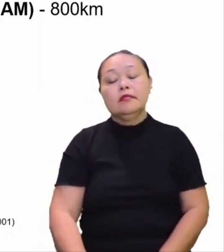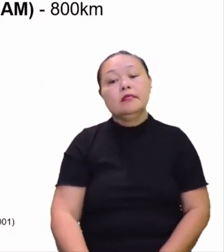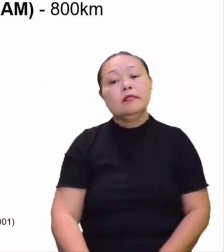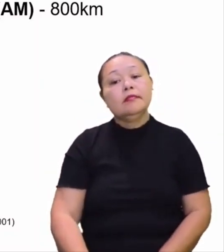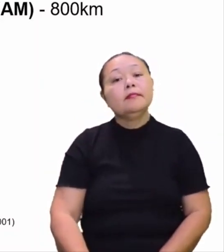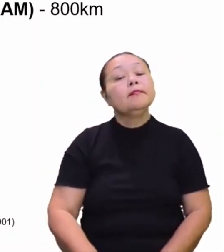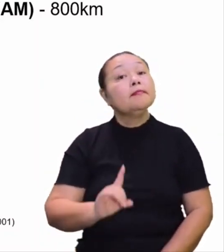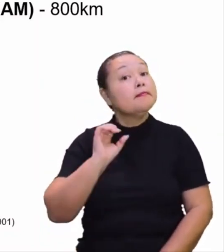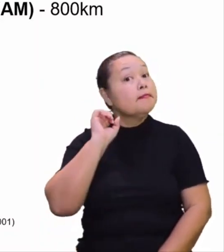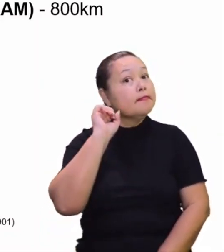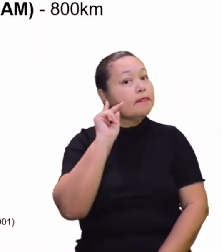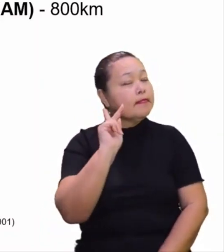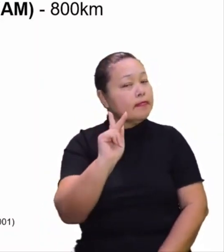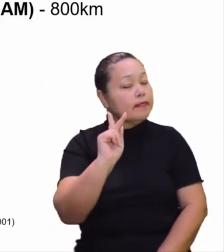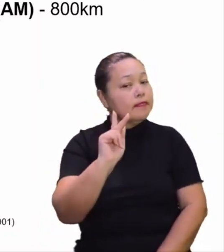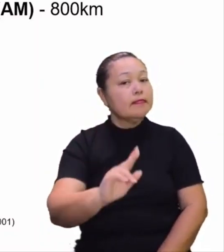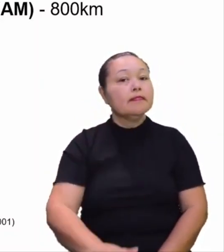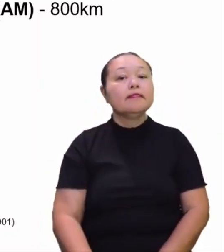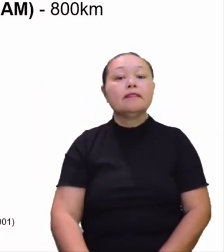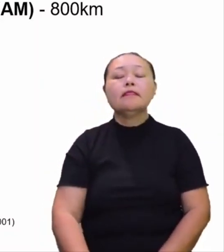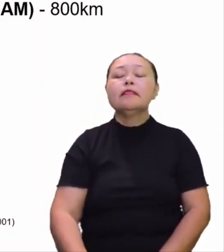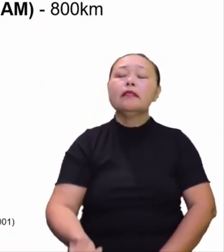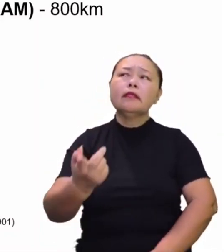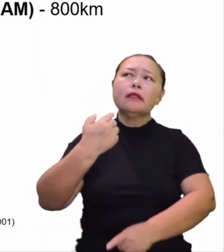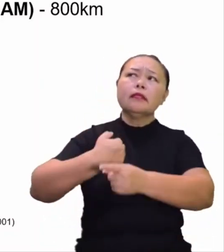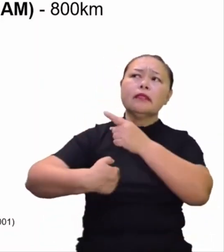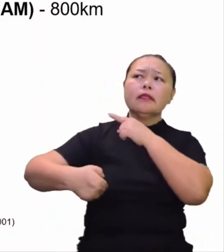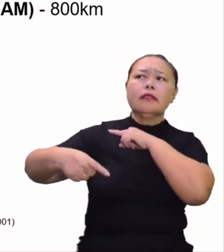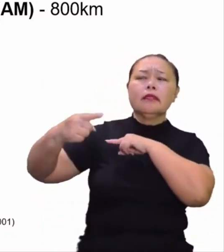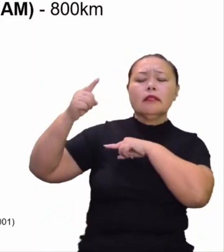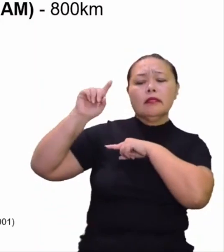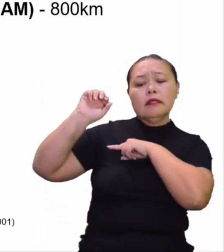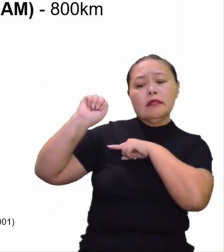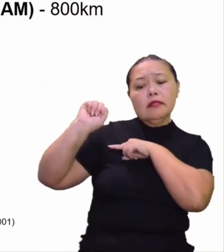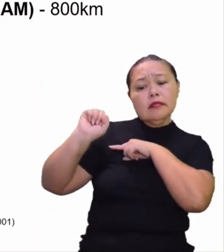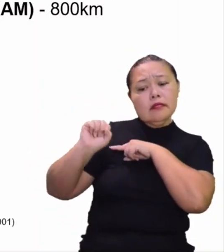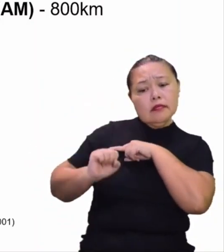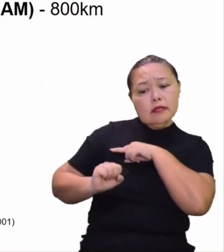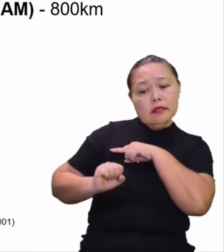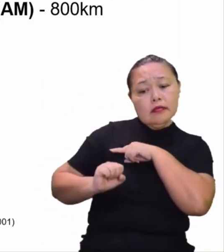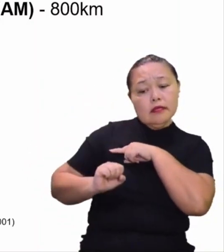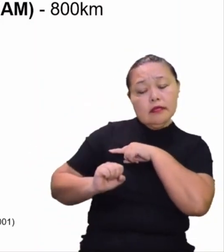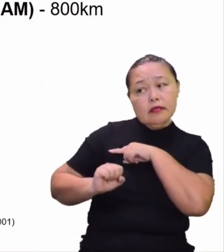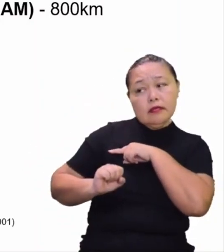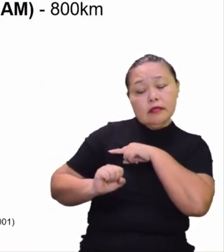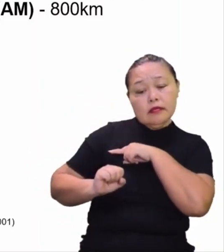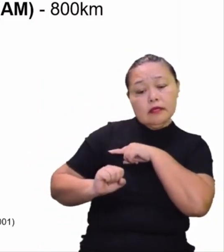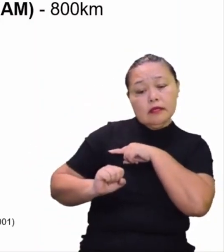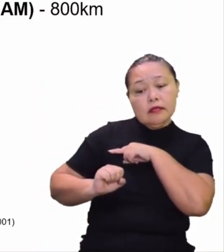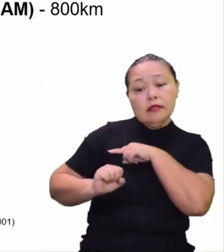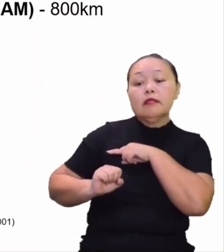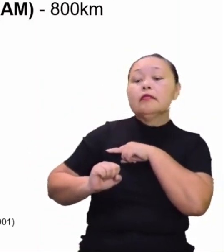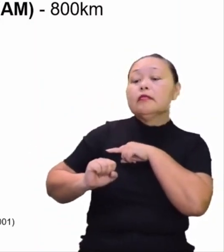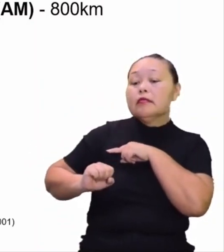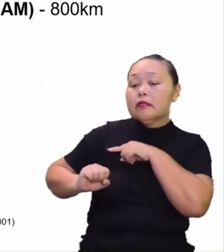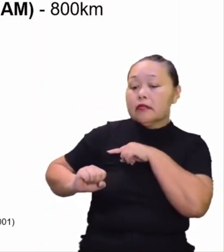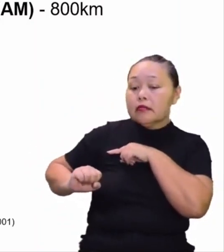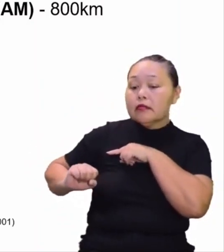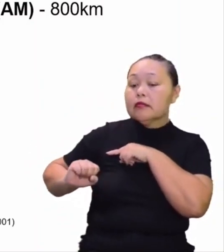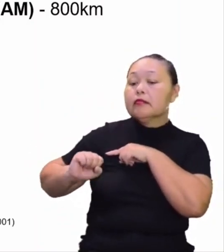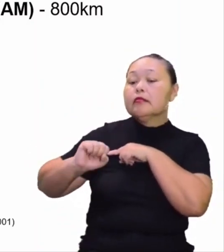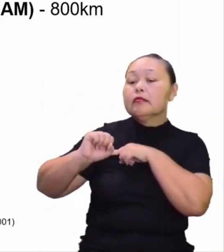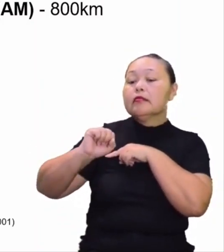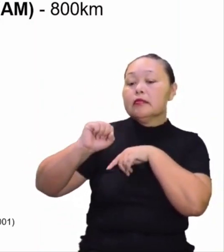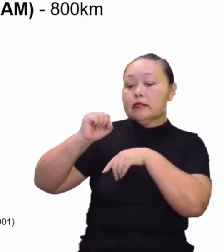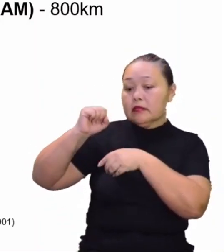BR-364. Isso mesmo. Ok? Vem lá do sul de Rondônia até chegar